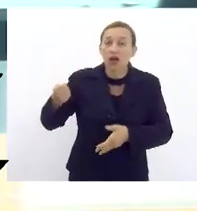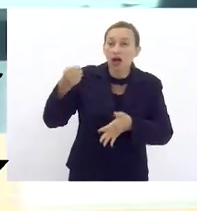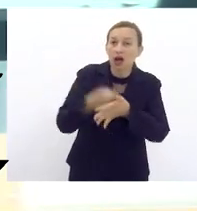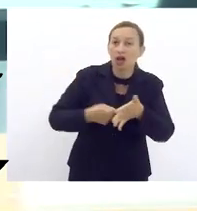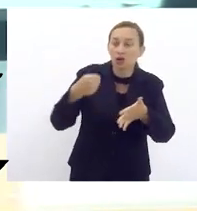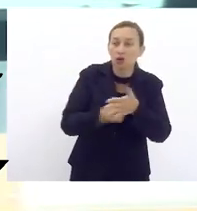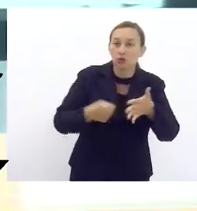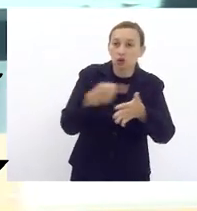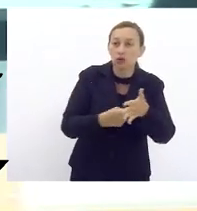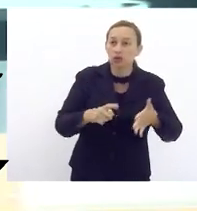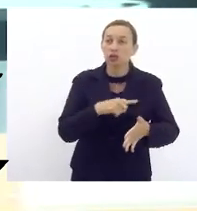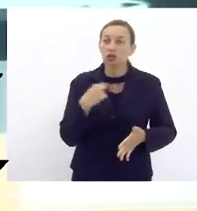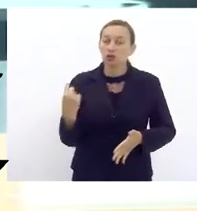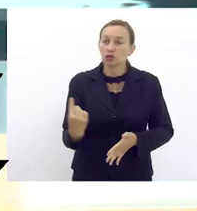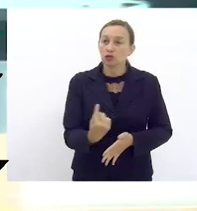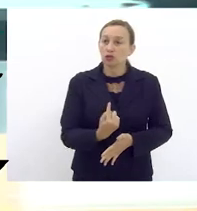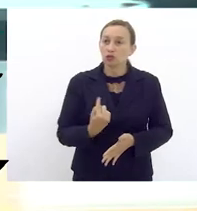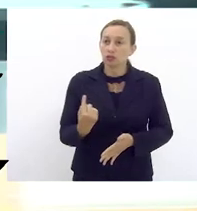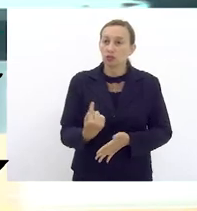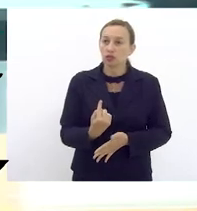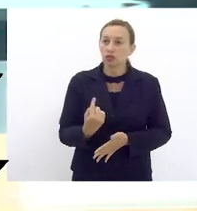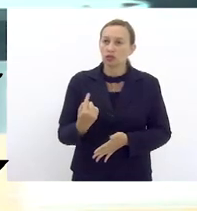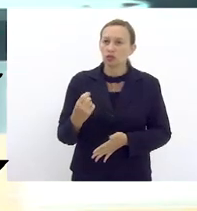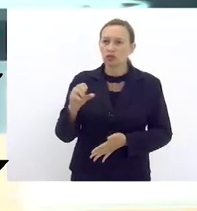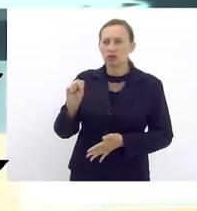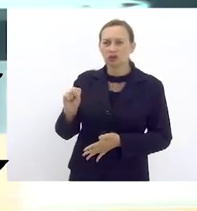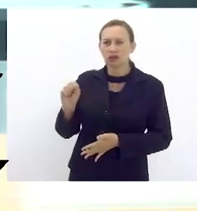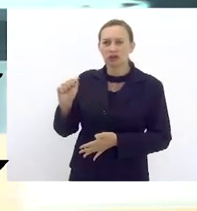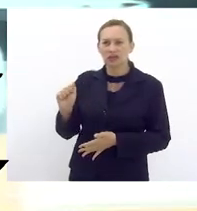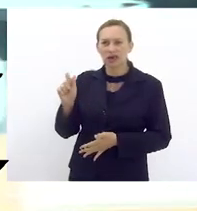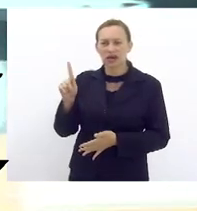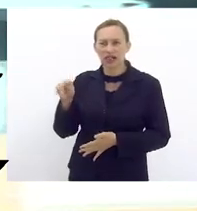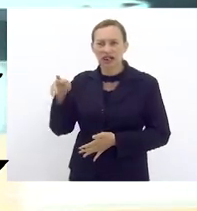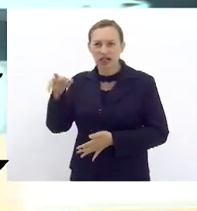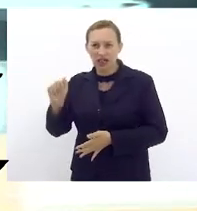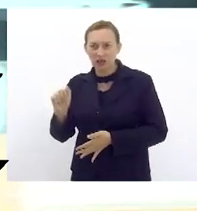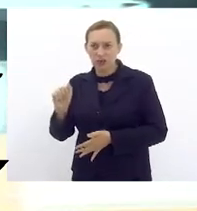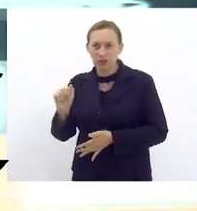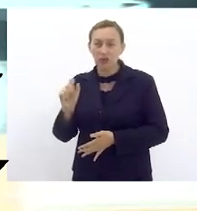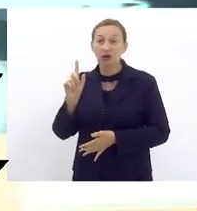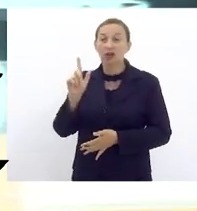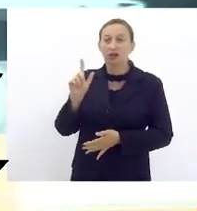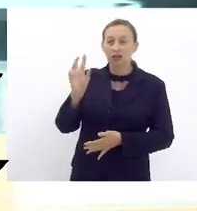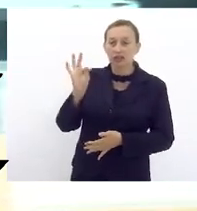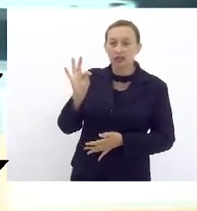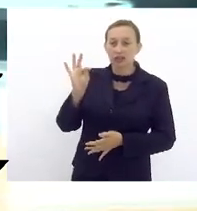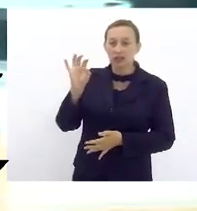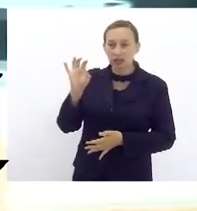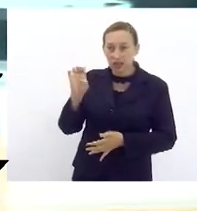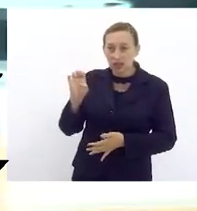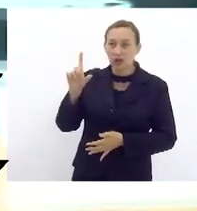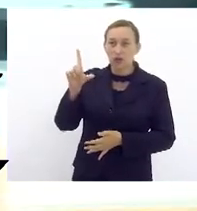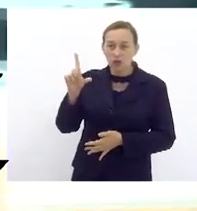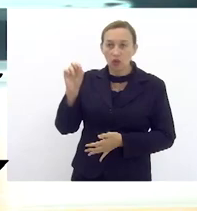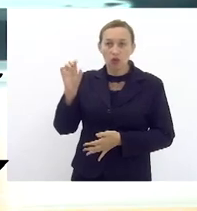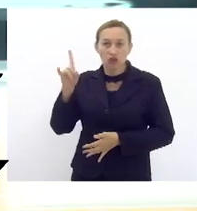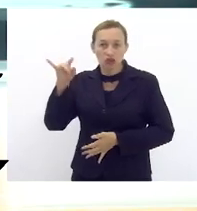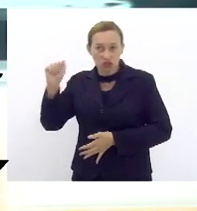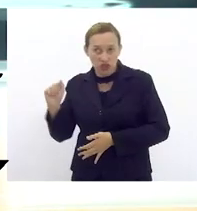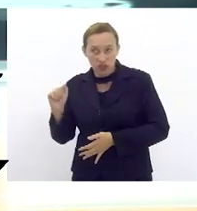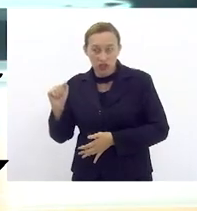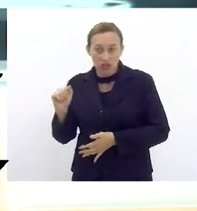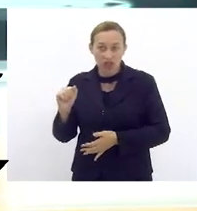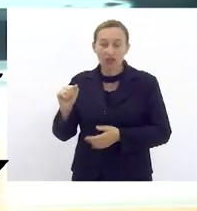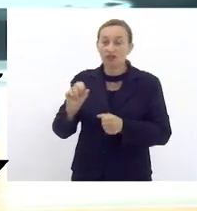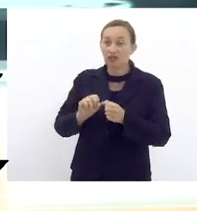e o nosso sagrado a teologia tenta nos afastar disso a teologia tenta fazer a gente